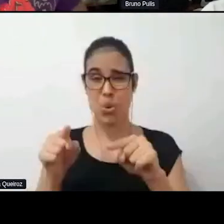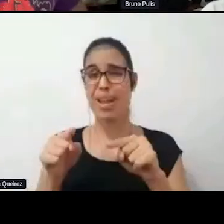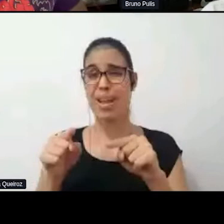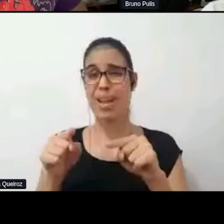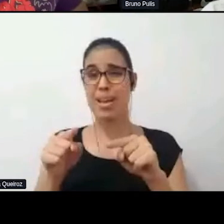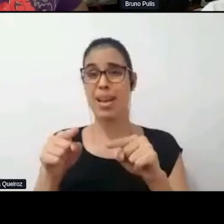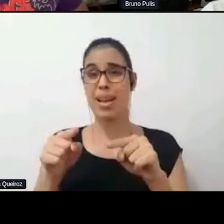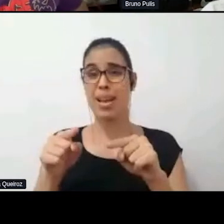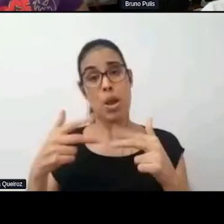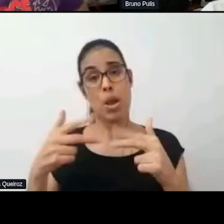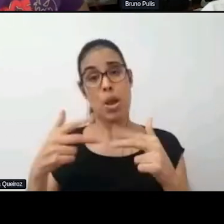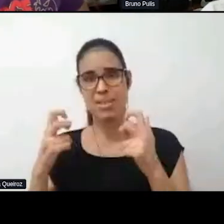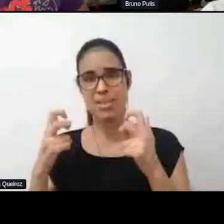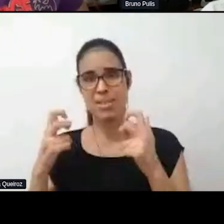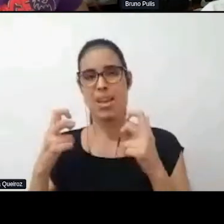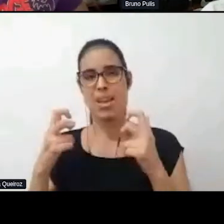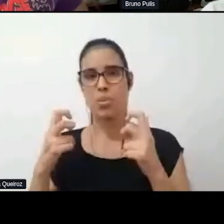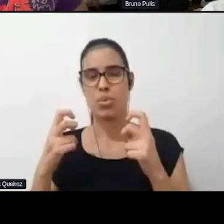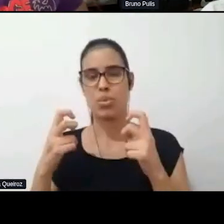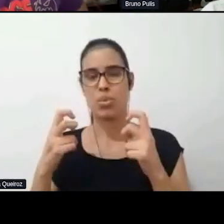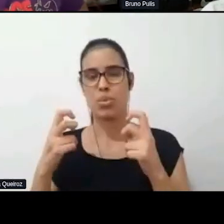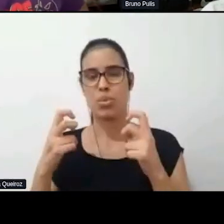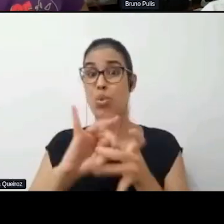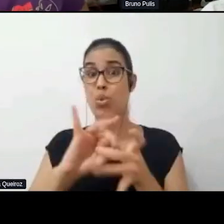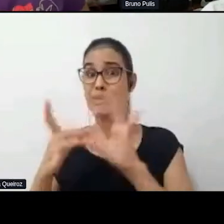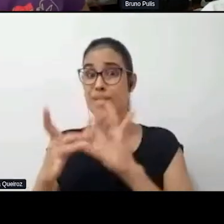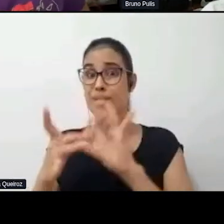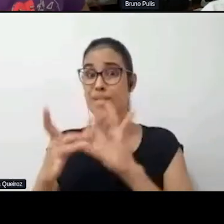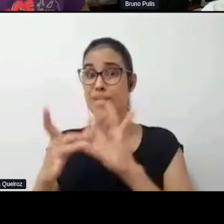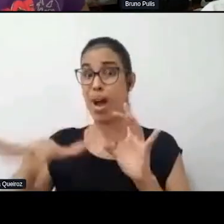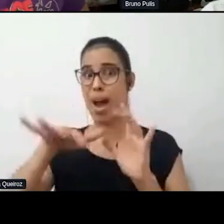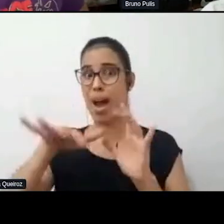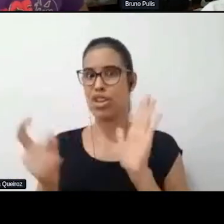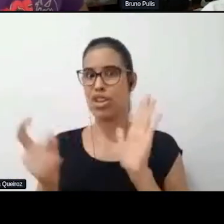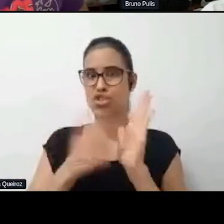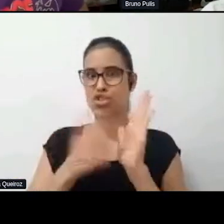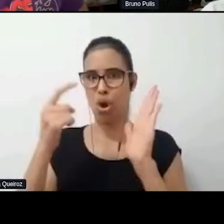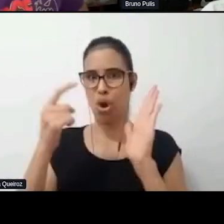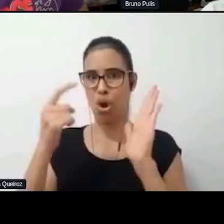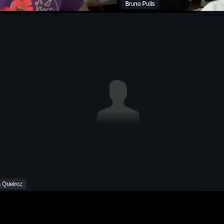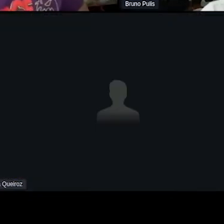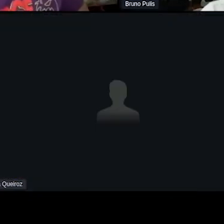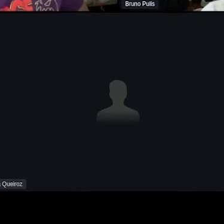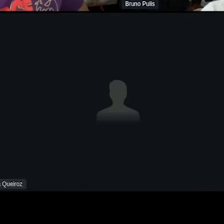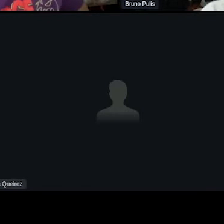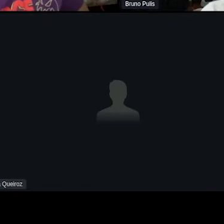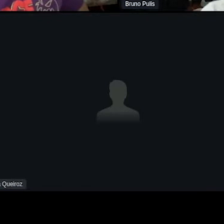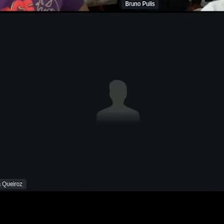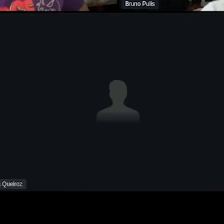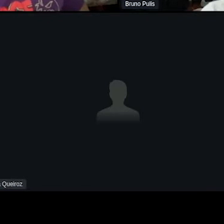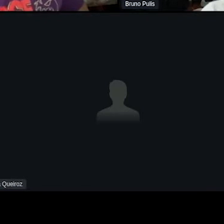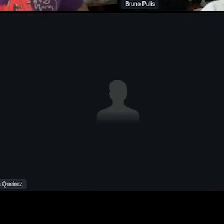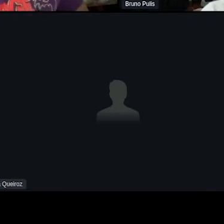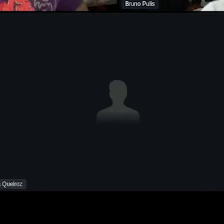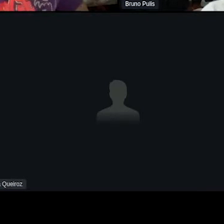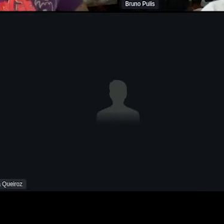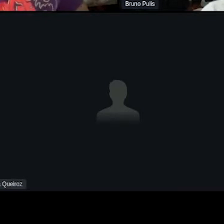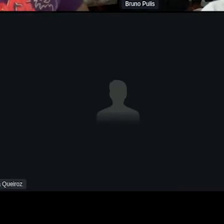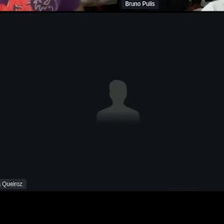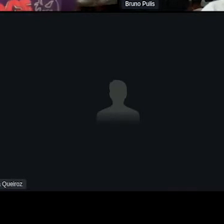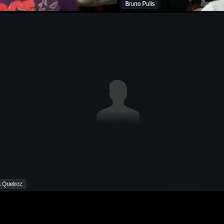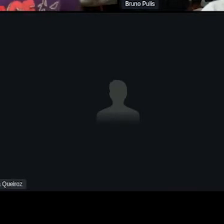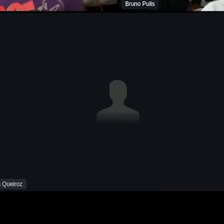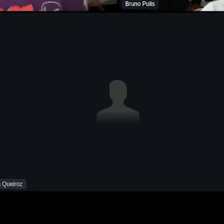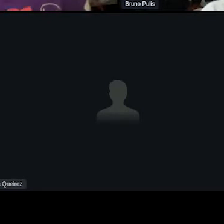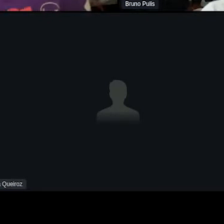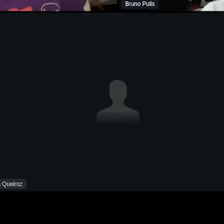minimamente recomendada. Isso acontece bastante. Gente, não preciso nem trazer um exemplo de pessoa com deficiência, uma pessoa idosa.